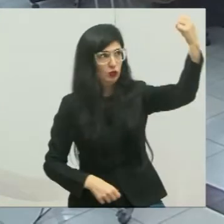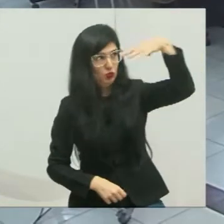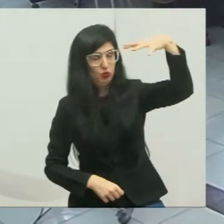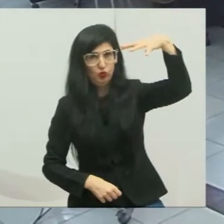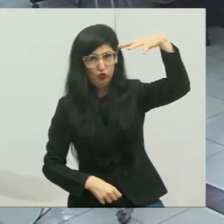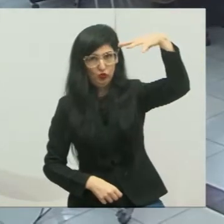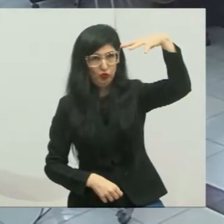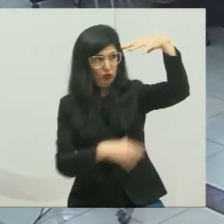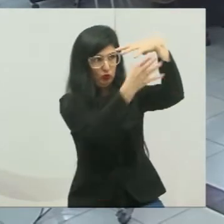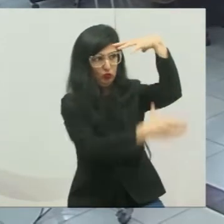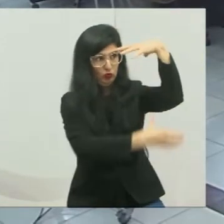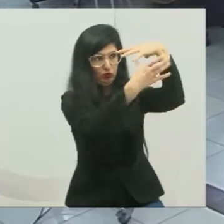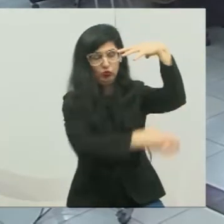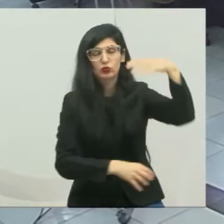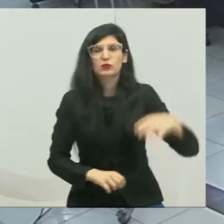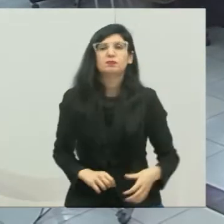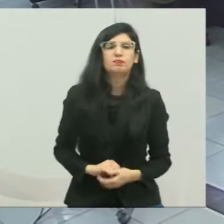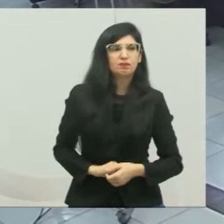Requerimento 353.